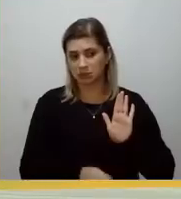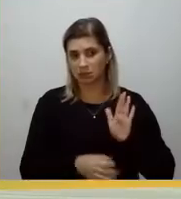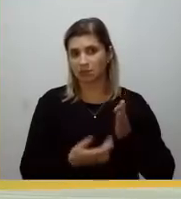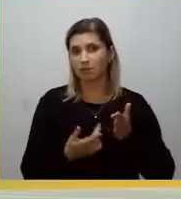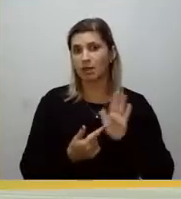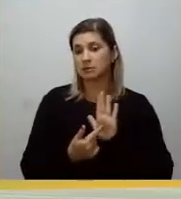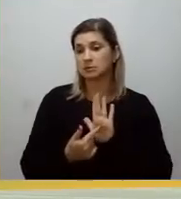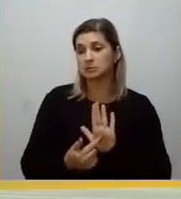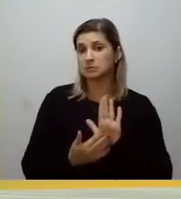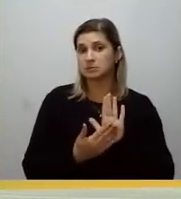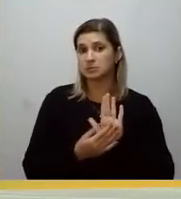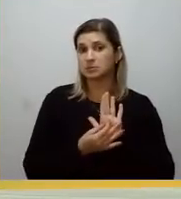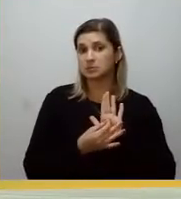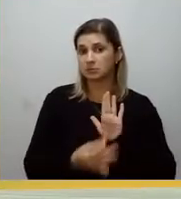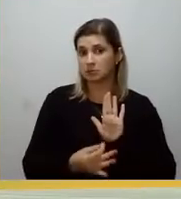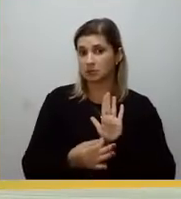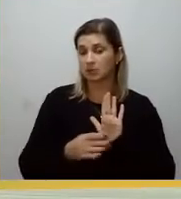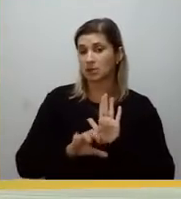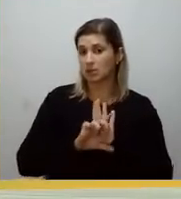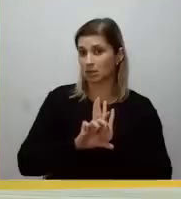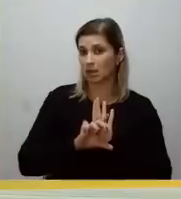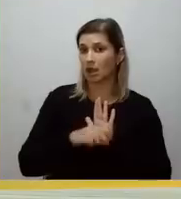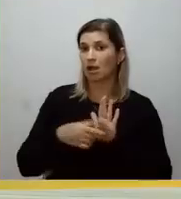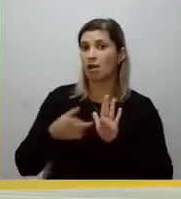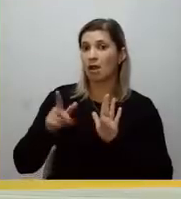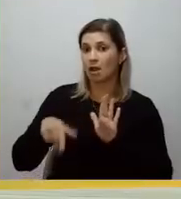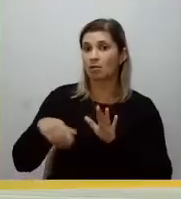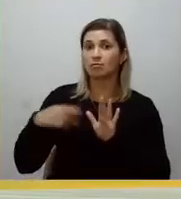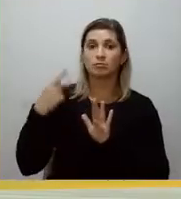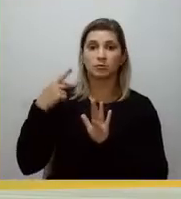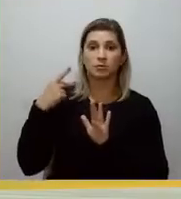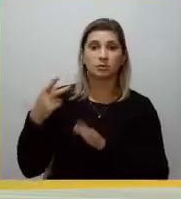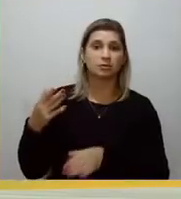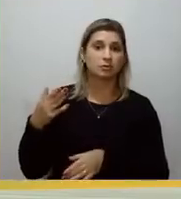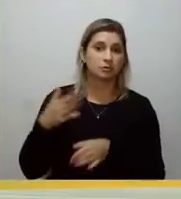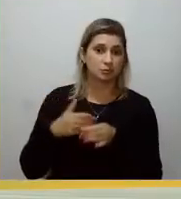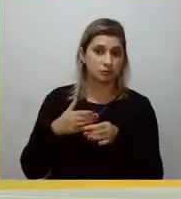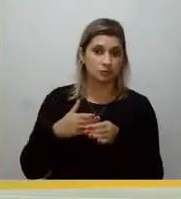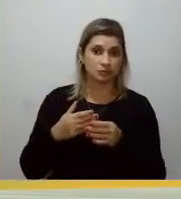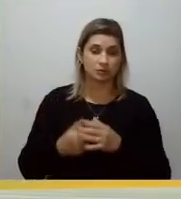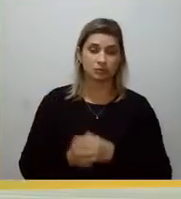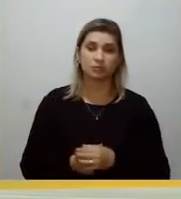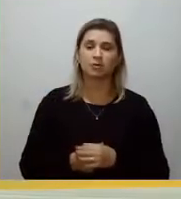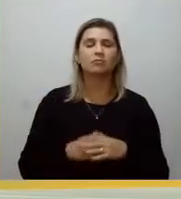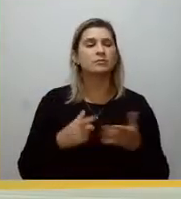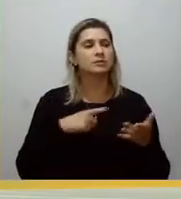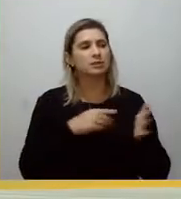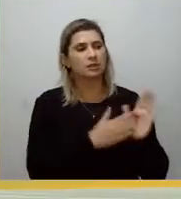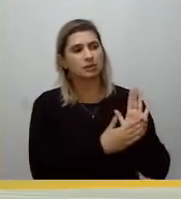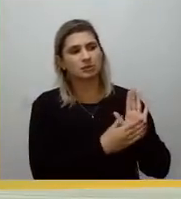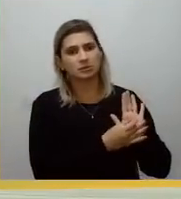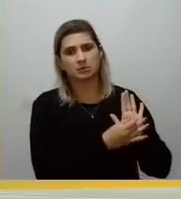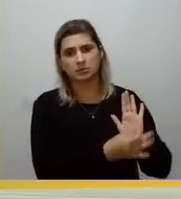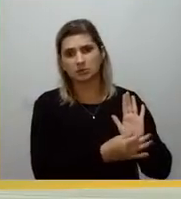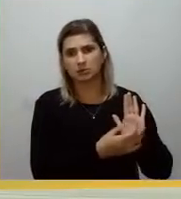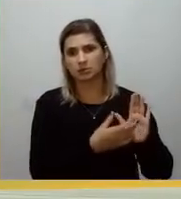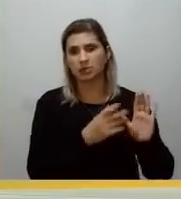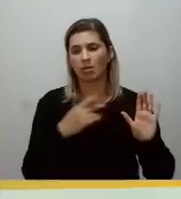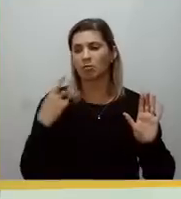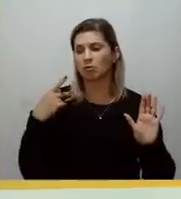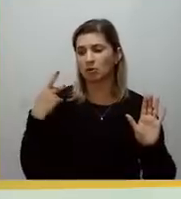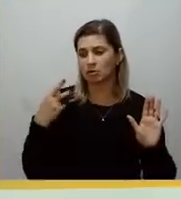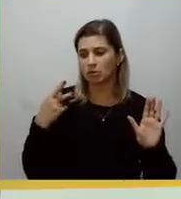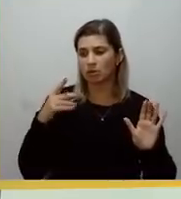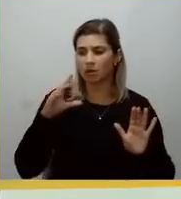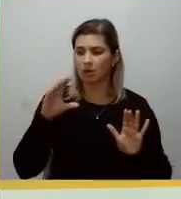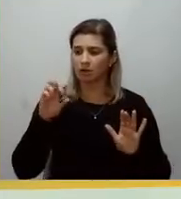é o procurador do município. Mas o que fazia? Para a gente entender essa diferença desses pareceres, o que o SERPA fazia e o que a procuradoria fazia? O SERPA ele